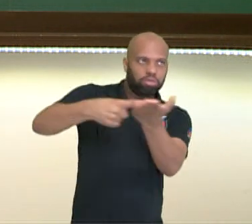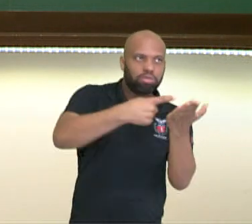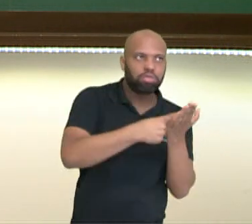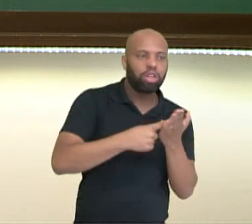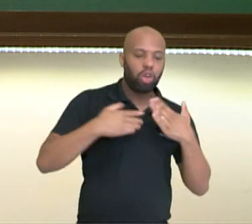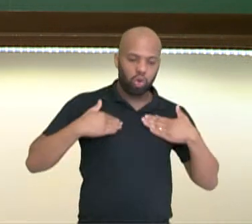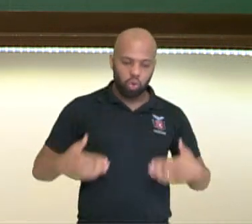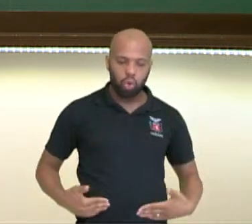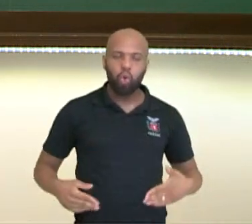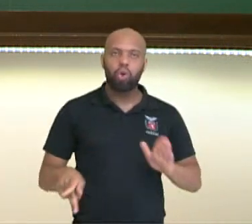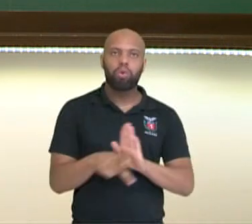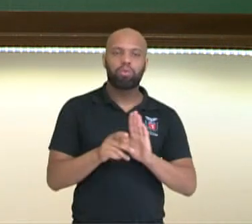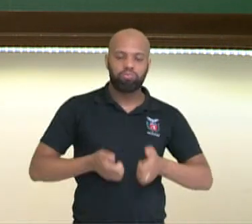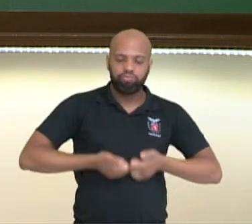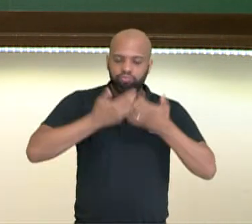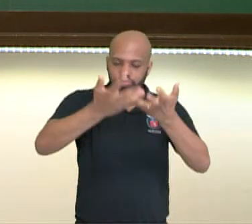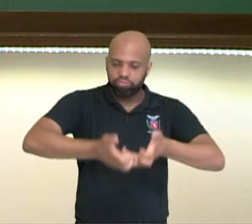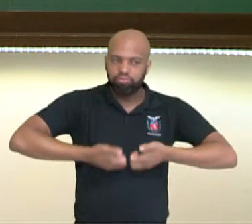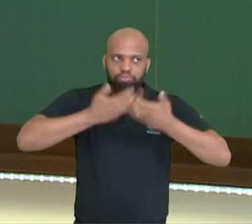como instrumento de expressão.